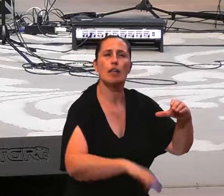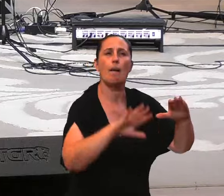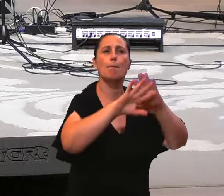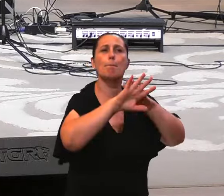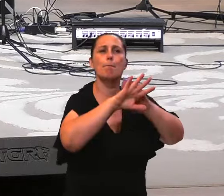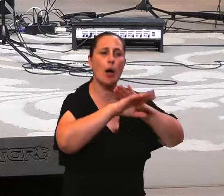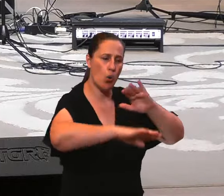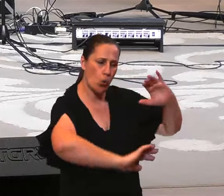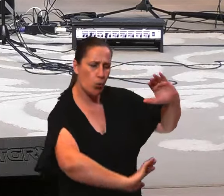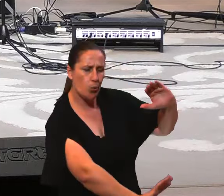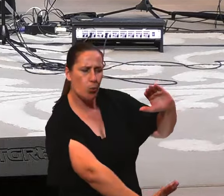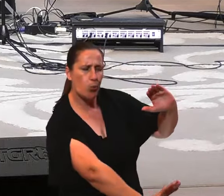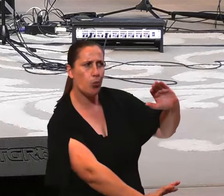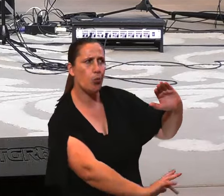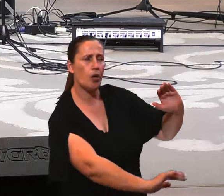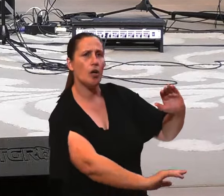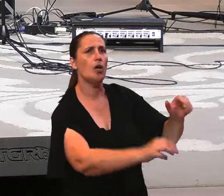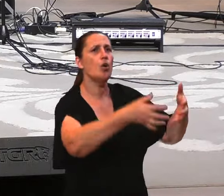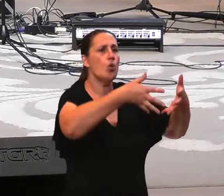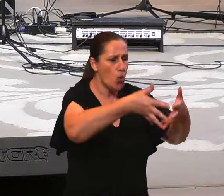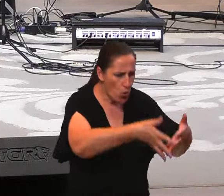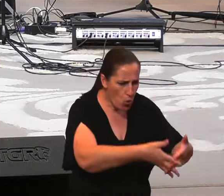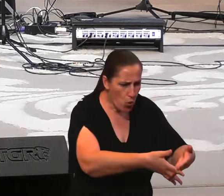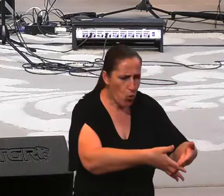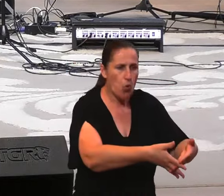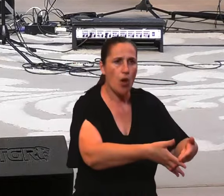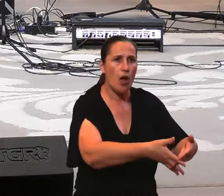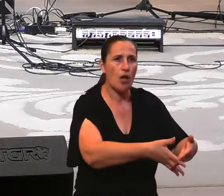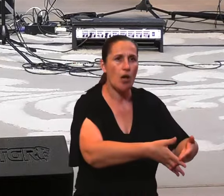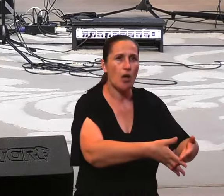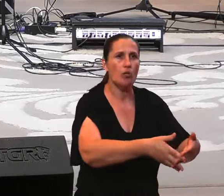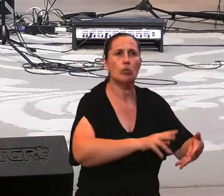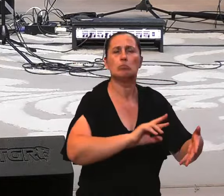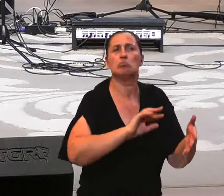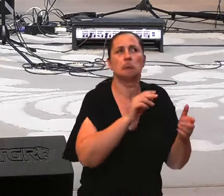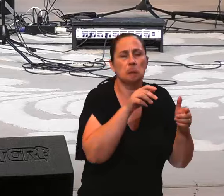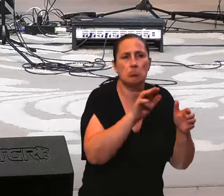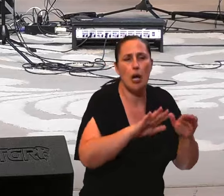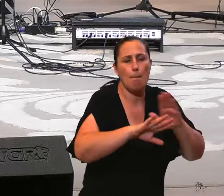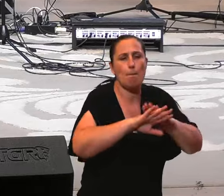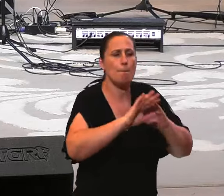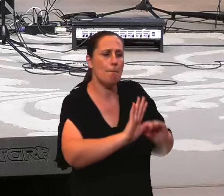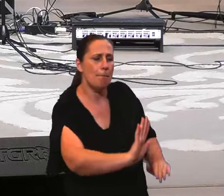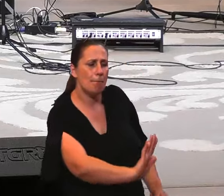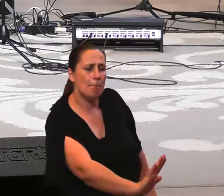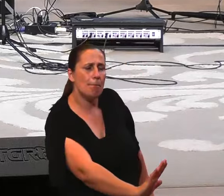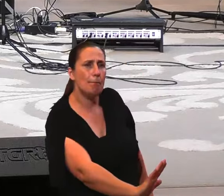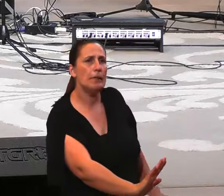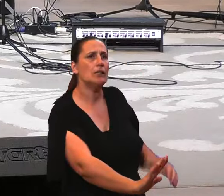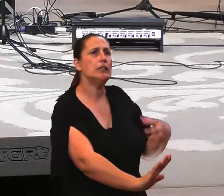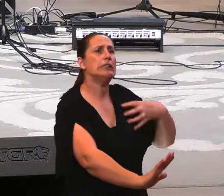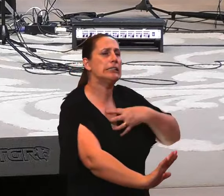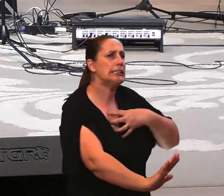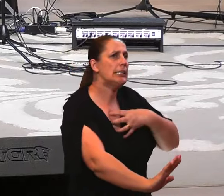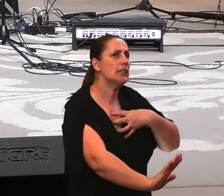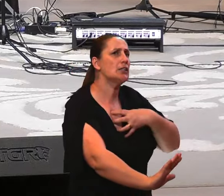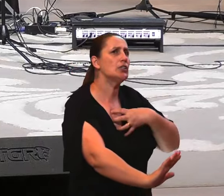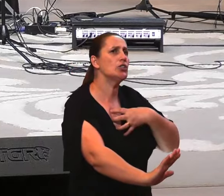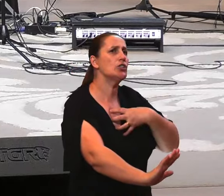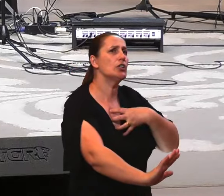pedra onde supostamente a manjedoura estava em cima e quando você põe a mão ali